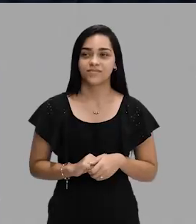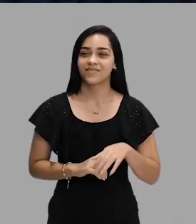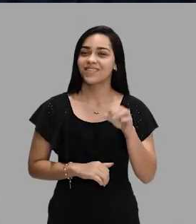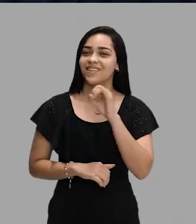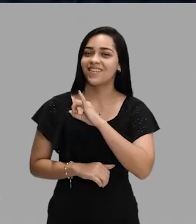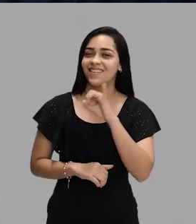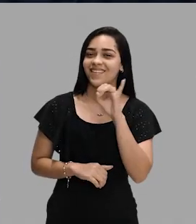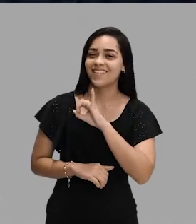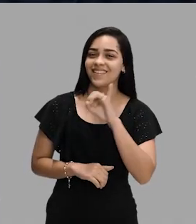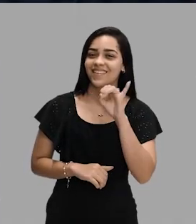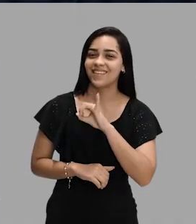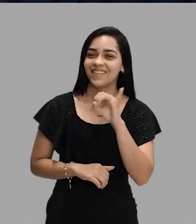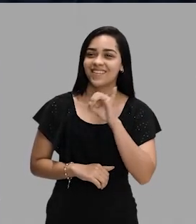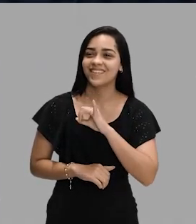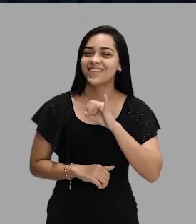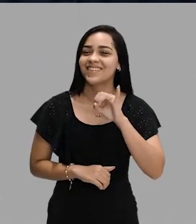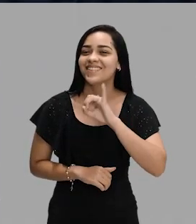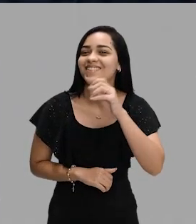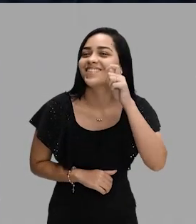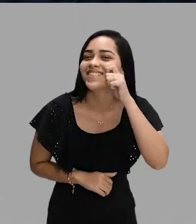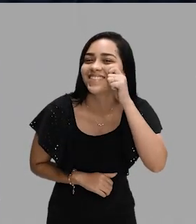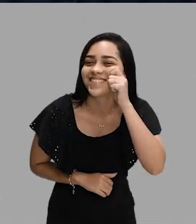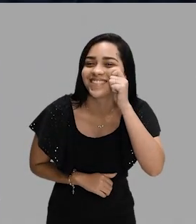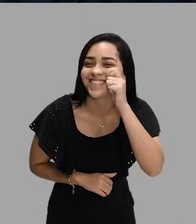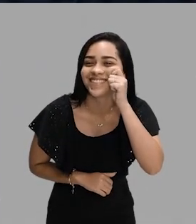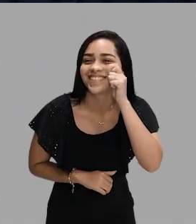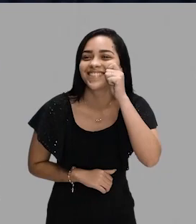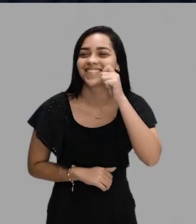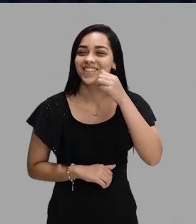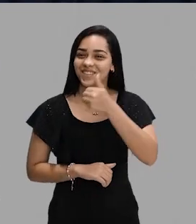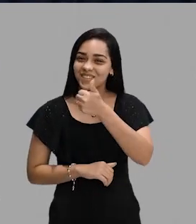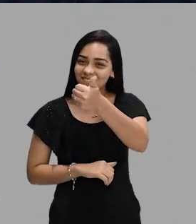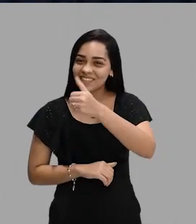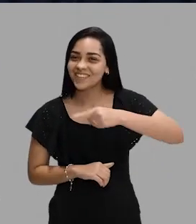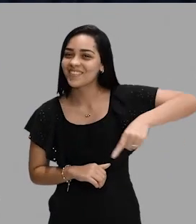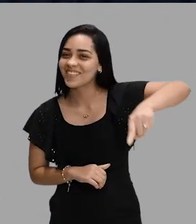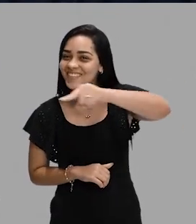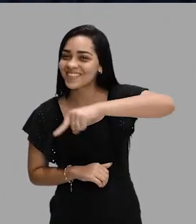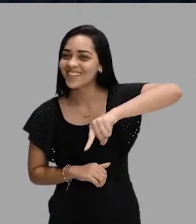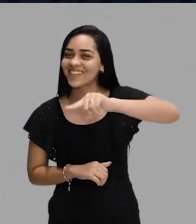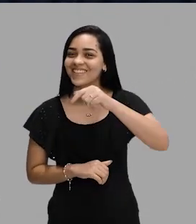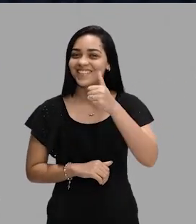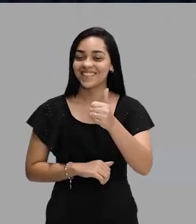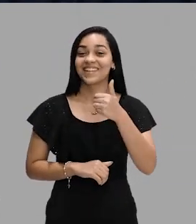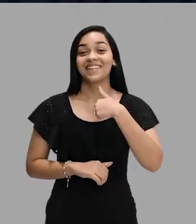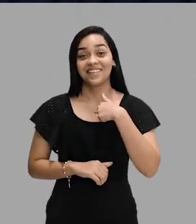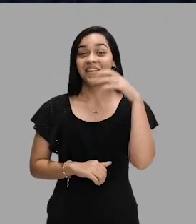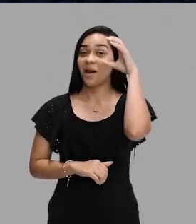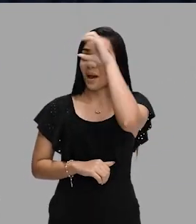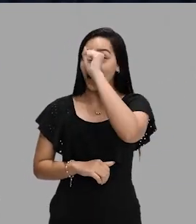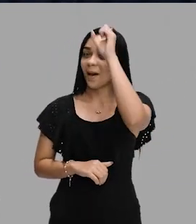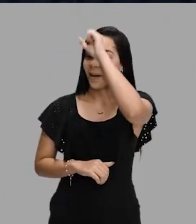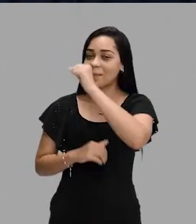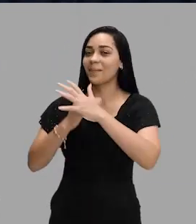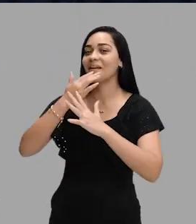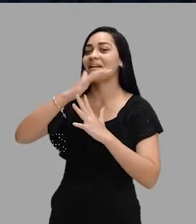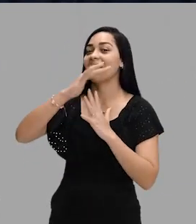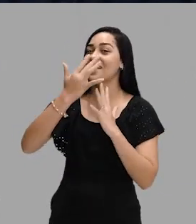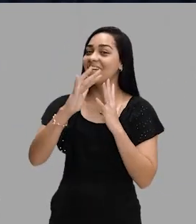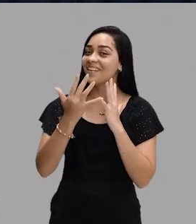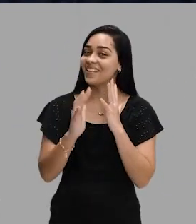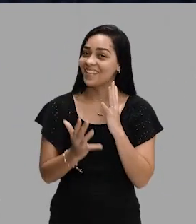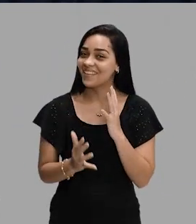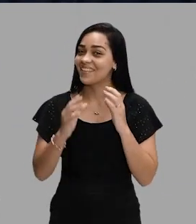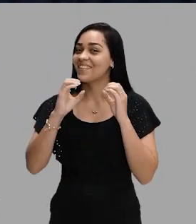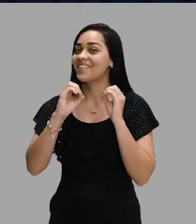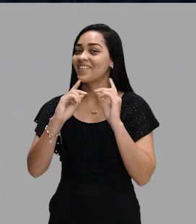Oi, chuchus! Oi, chuchus! Tudo bem com vocês? Olha, eu tô aprendendo a falar Libras,